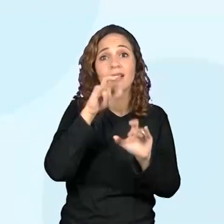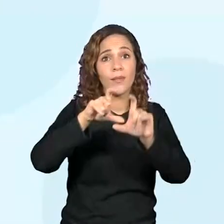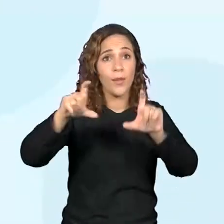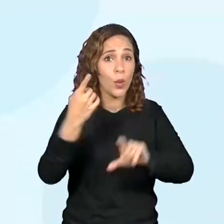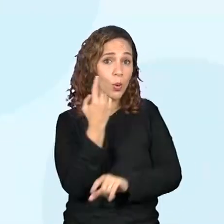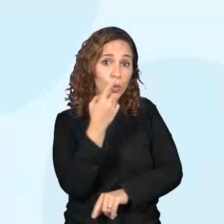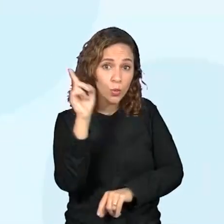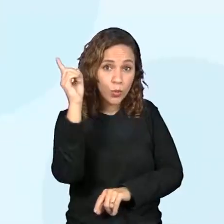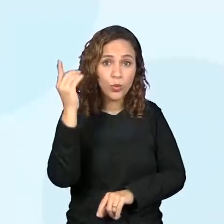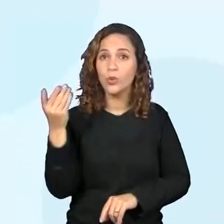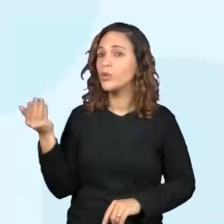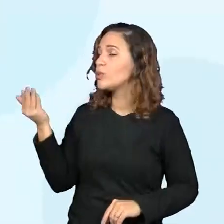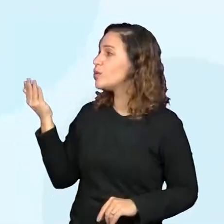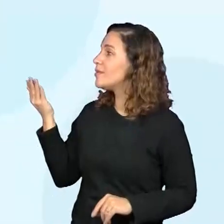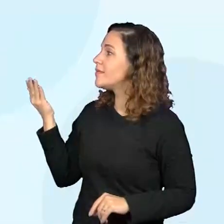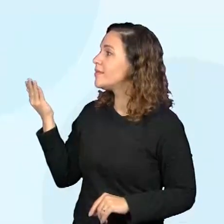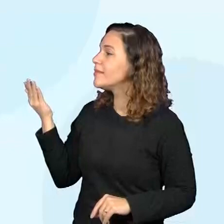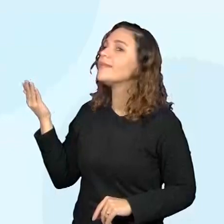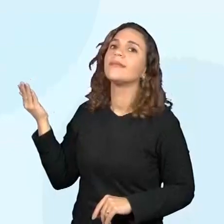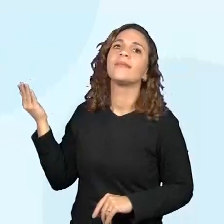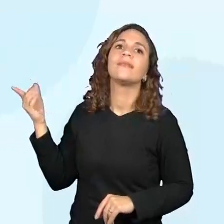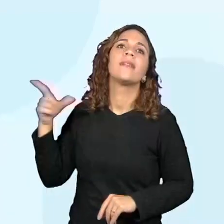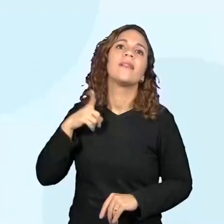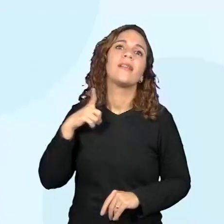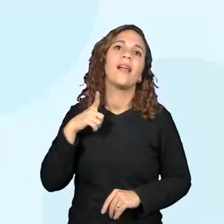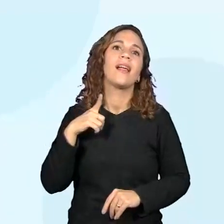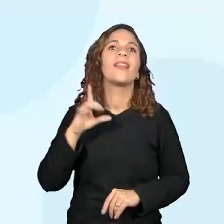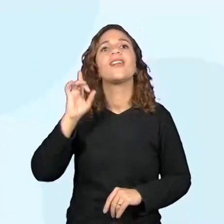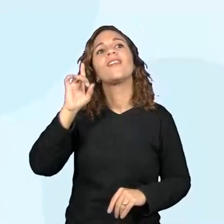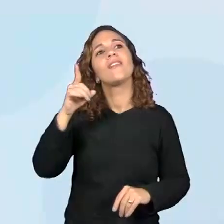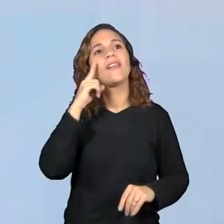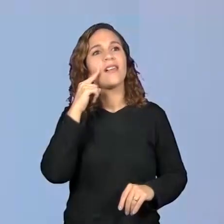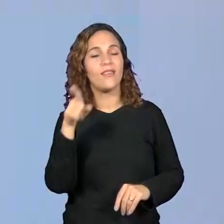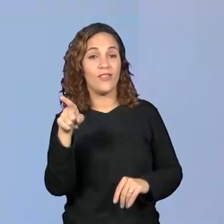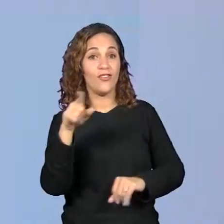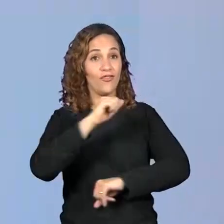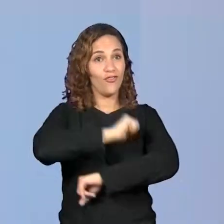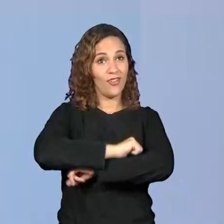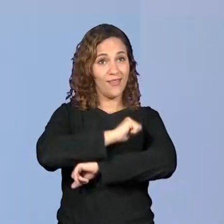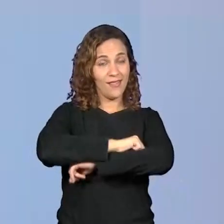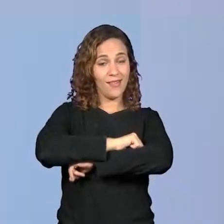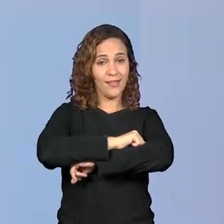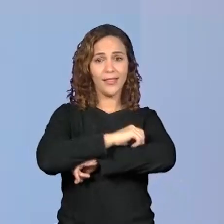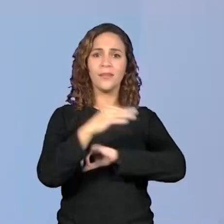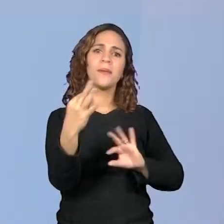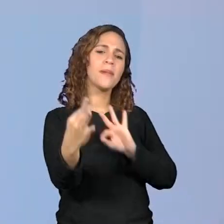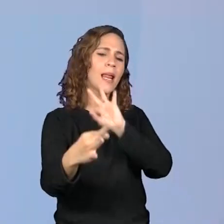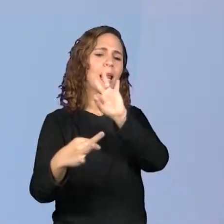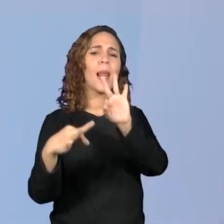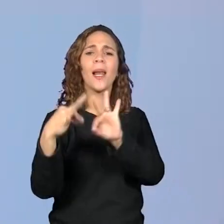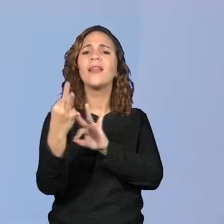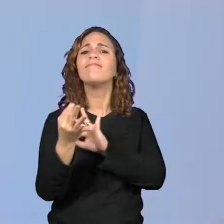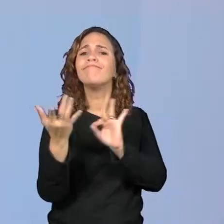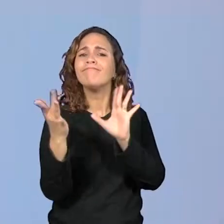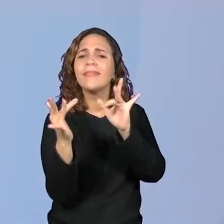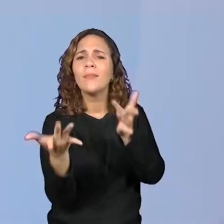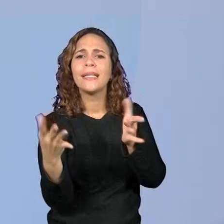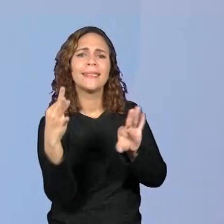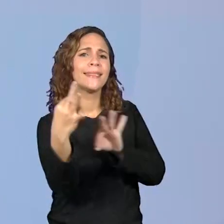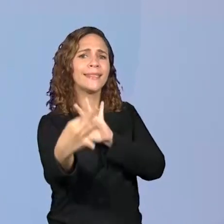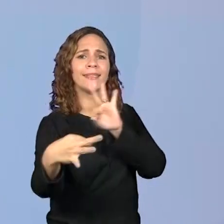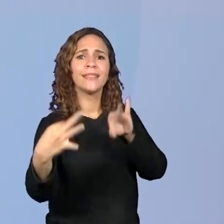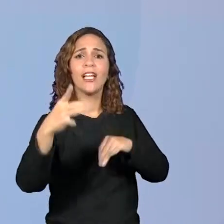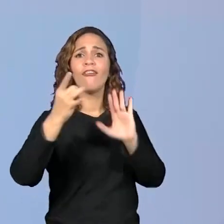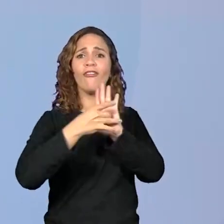desta tirinha, mostra a imagem da janela e cada inseto em um lado